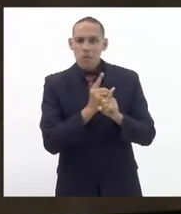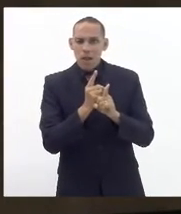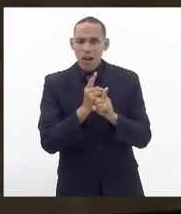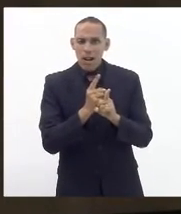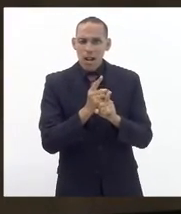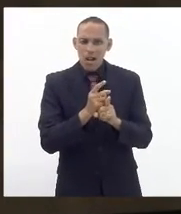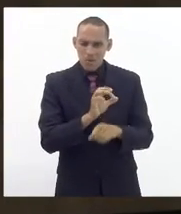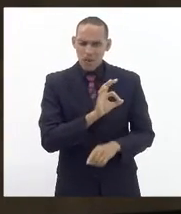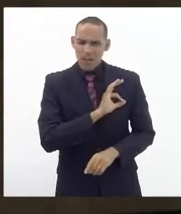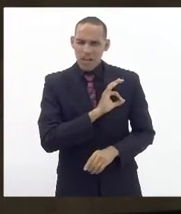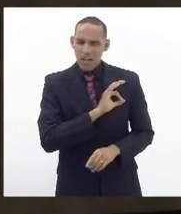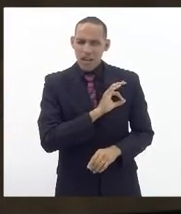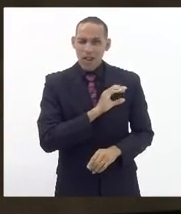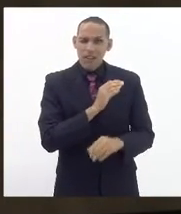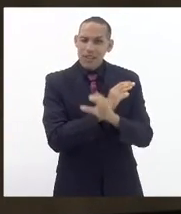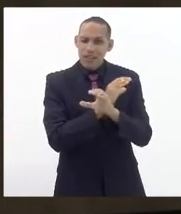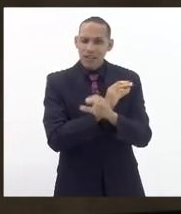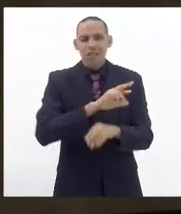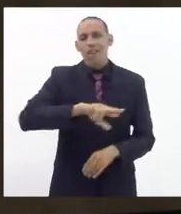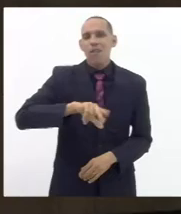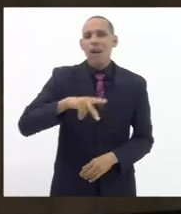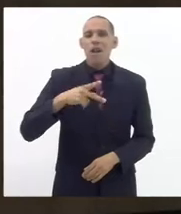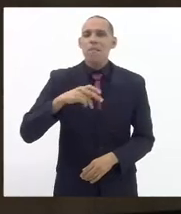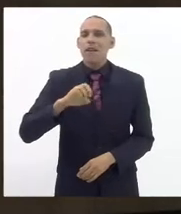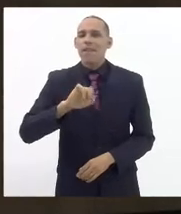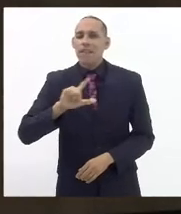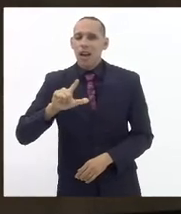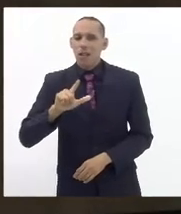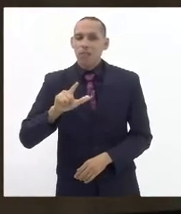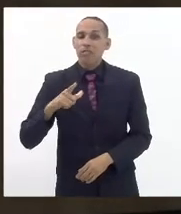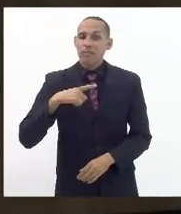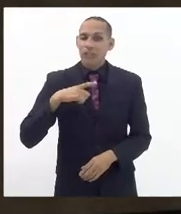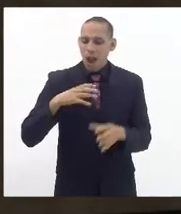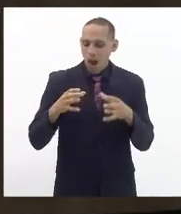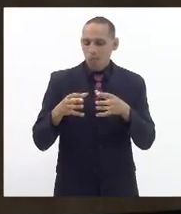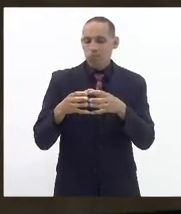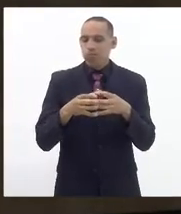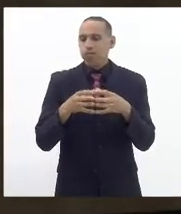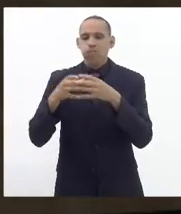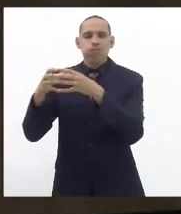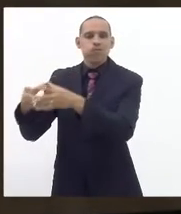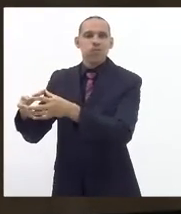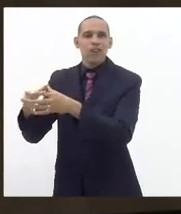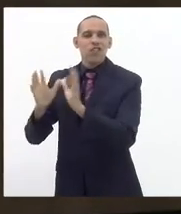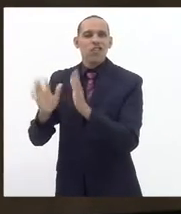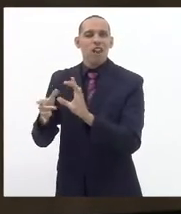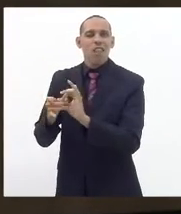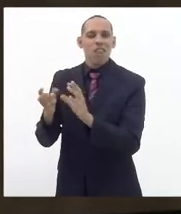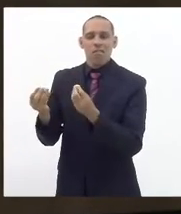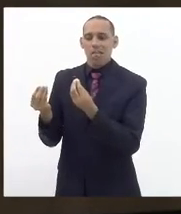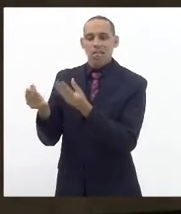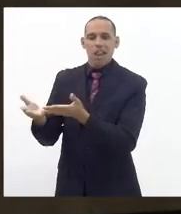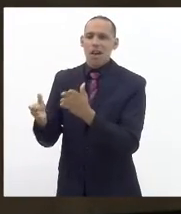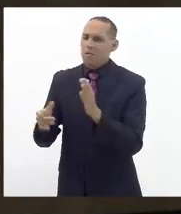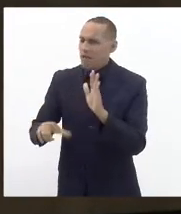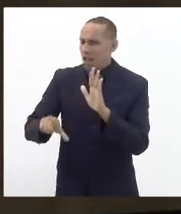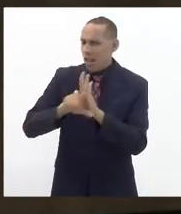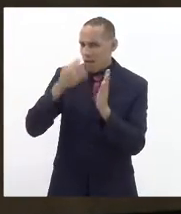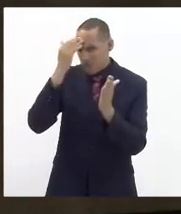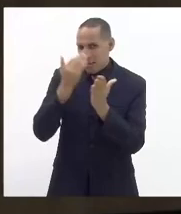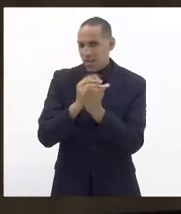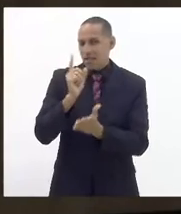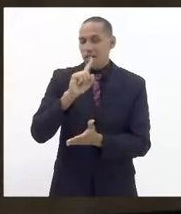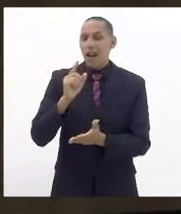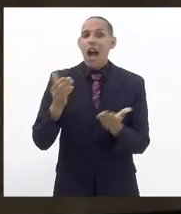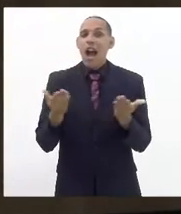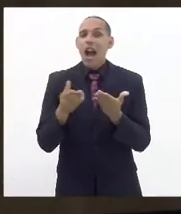penais. Ele tem um batalhão de policiais penais a seu dispor, ilegalmente ao seu dispor. Agora, se